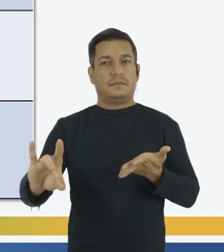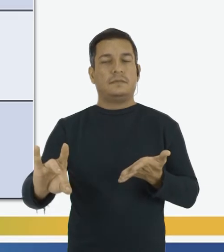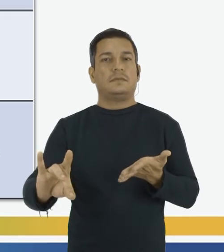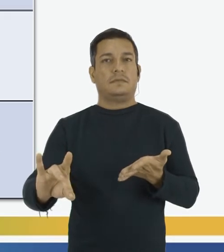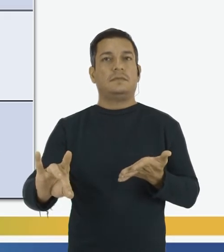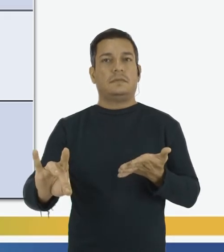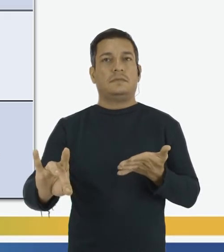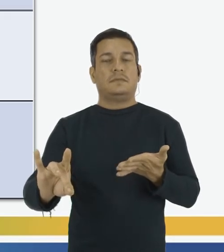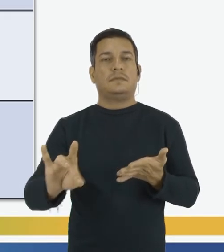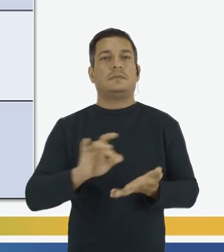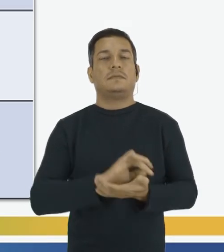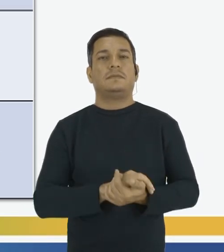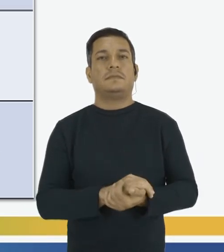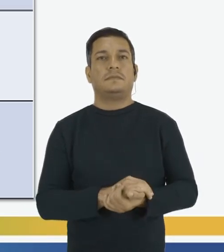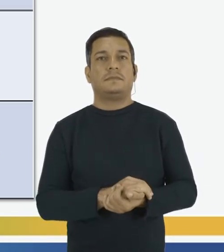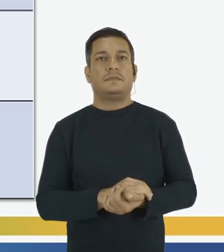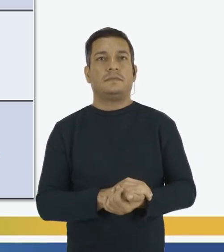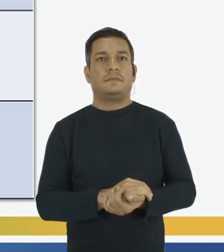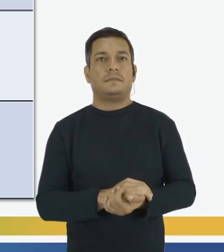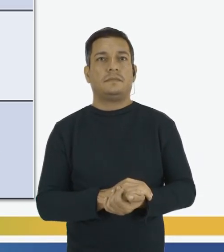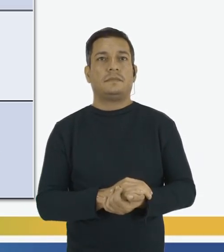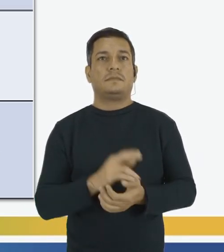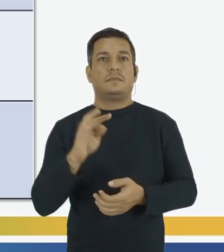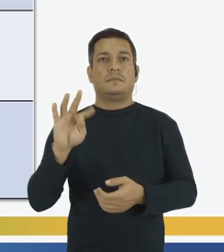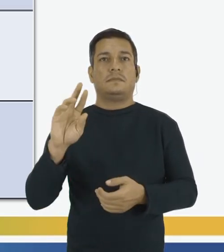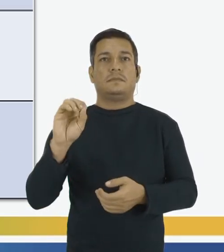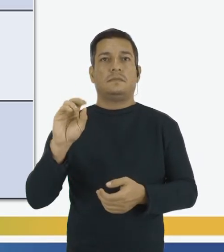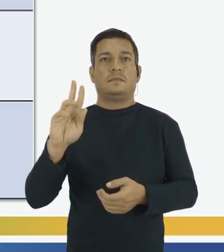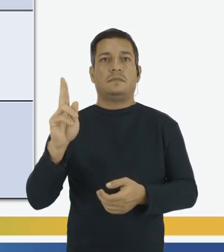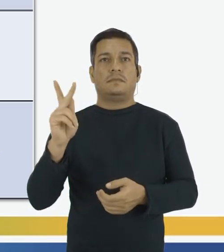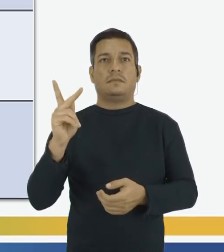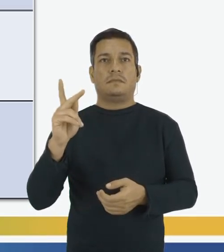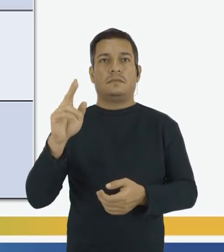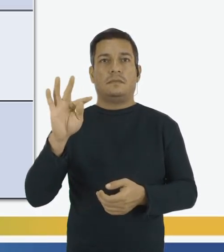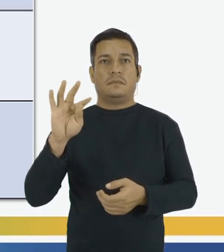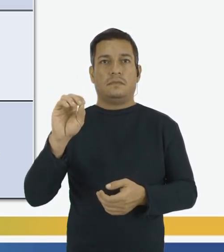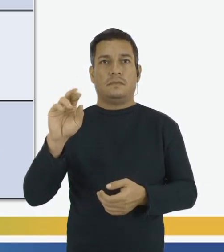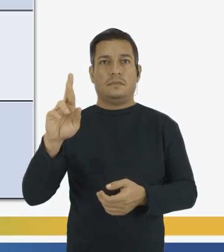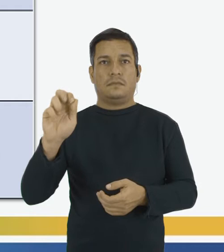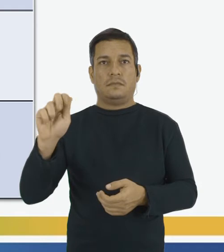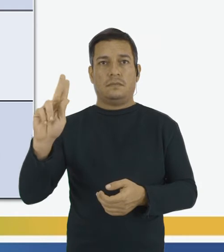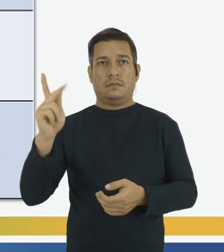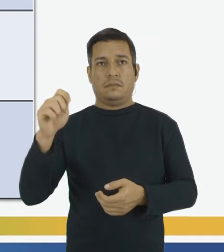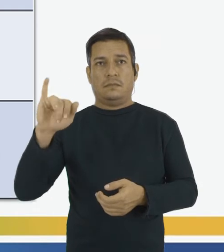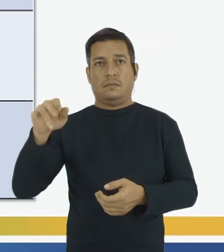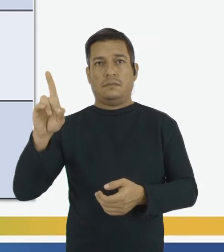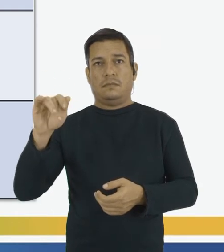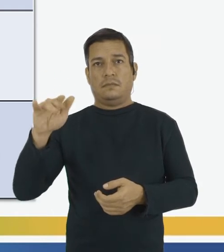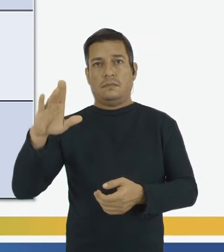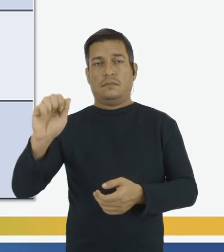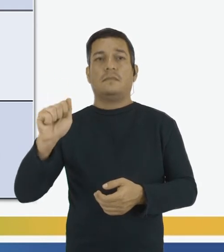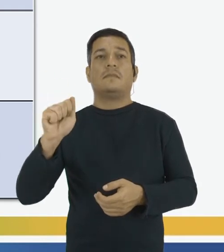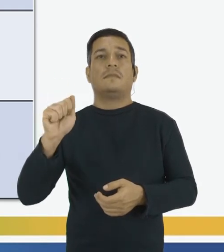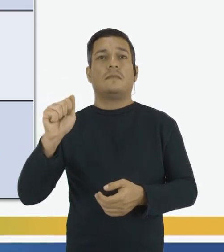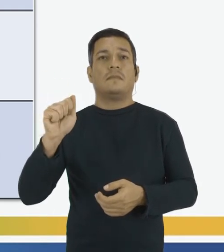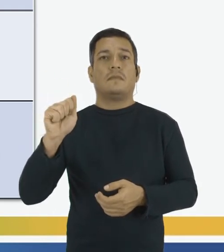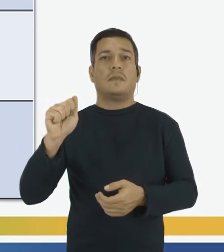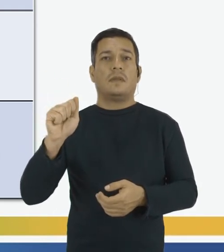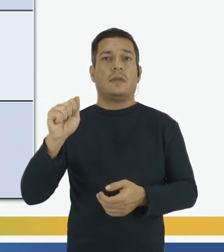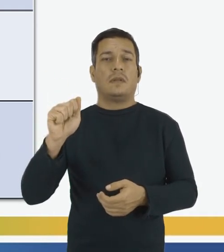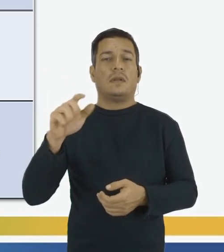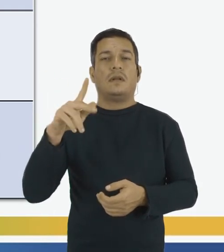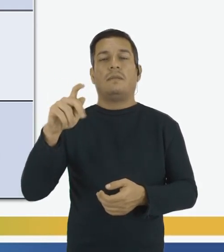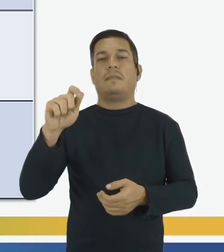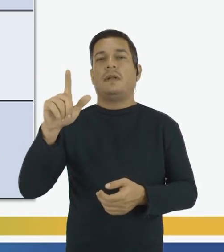dente por dente. No Torá judaica, o princípio ético era, lá